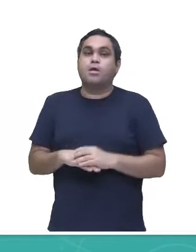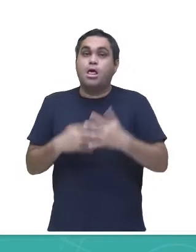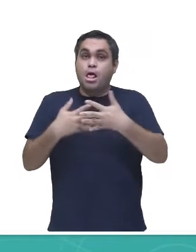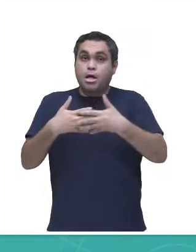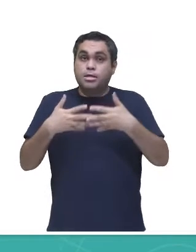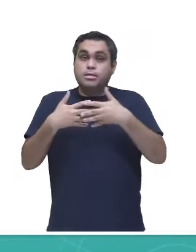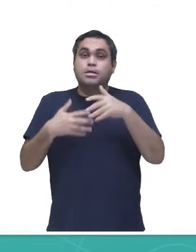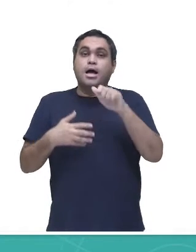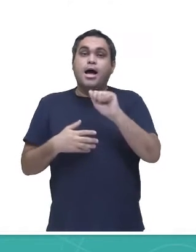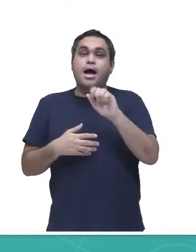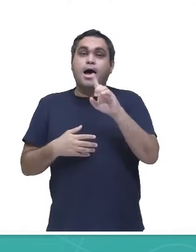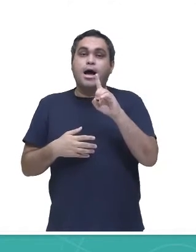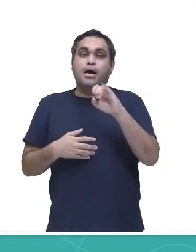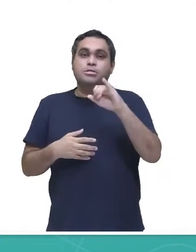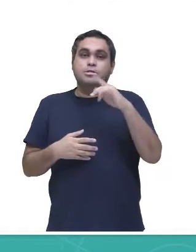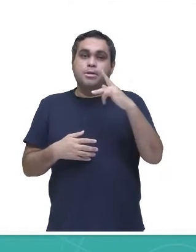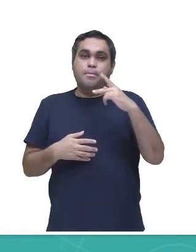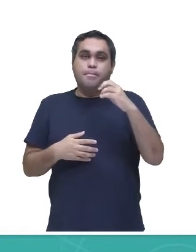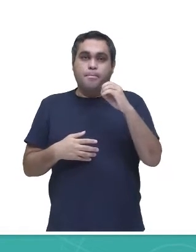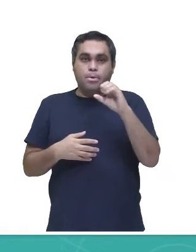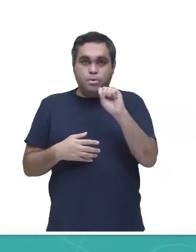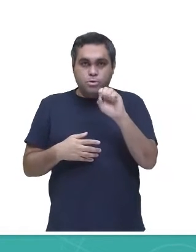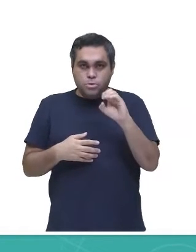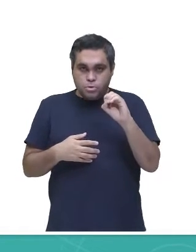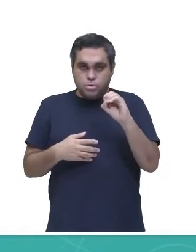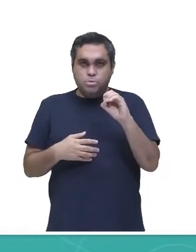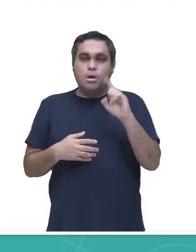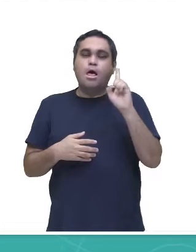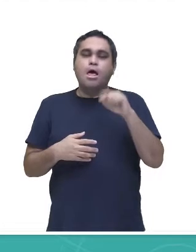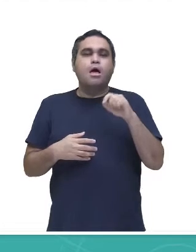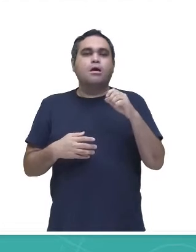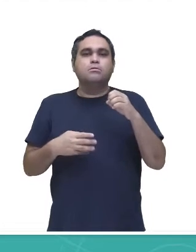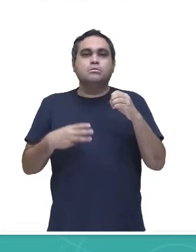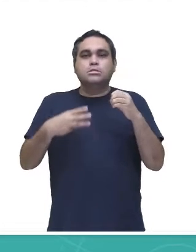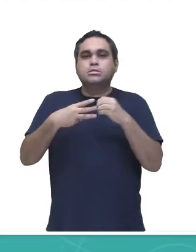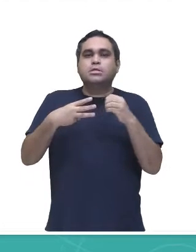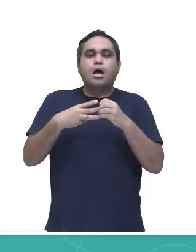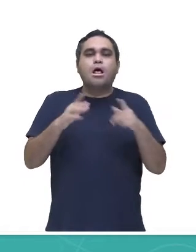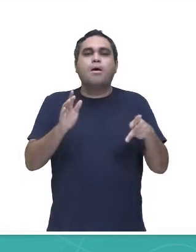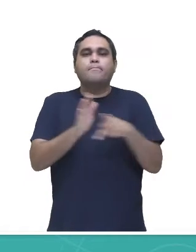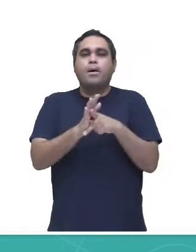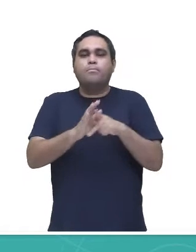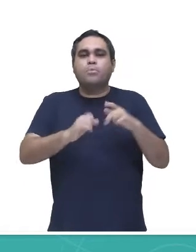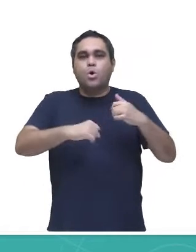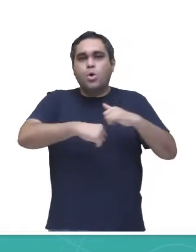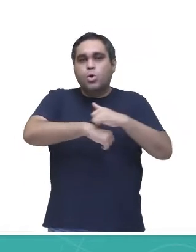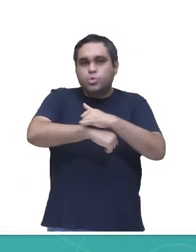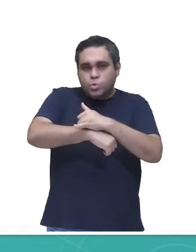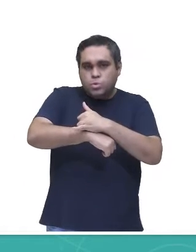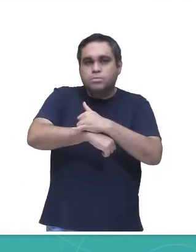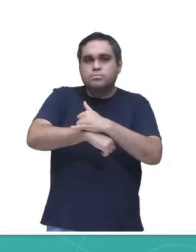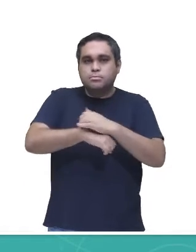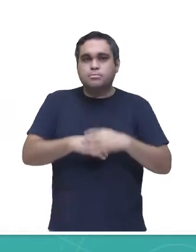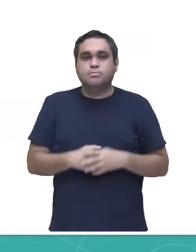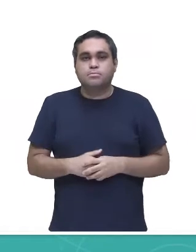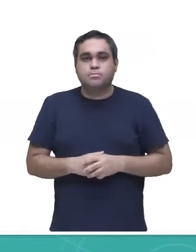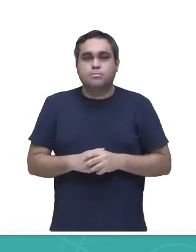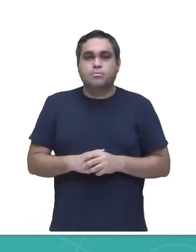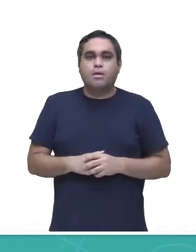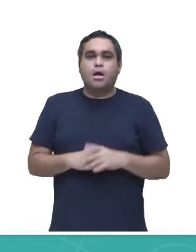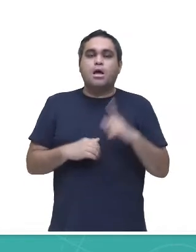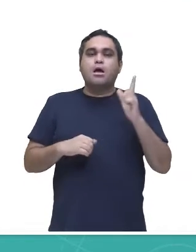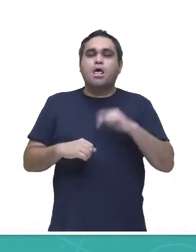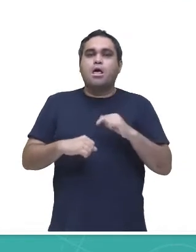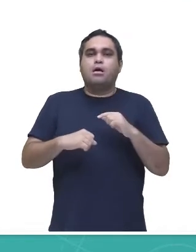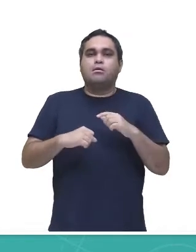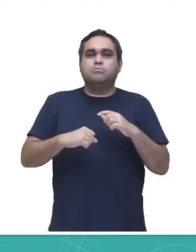ser formado por quê? Células de gordura, né, que fica entre a derme e os músculos. E ela